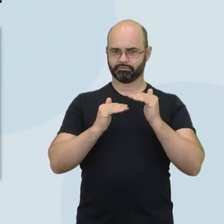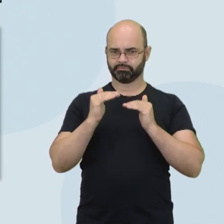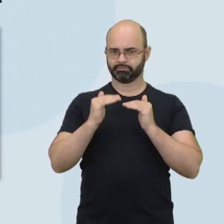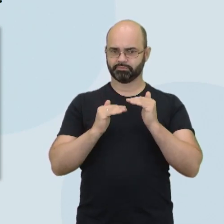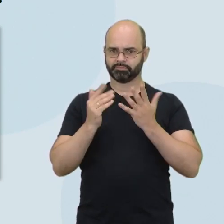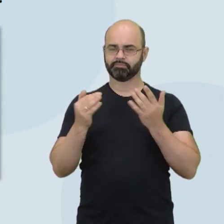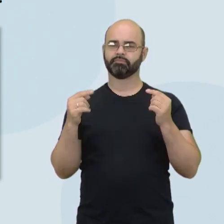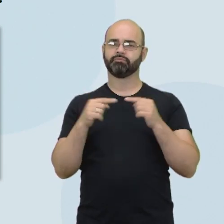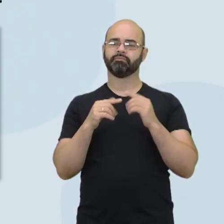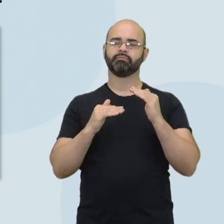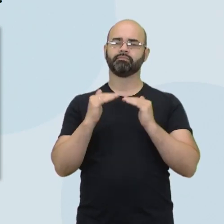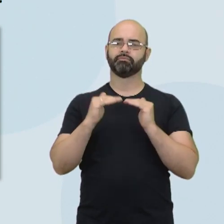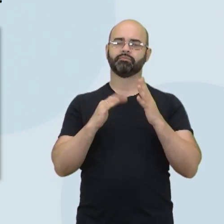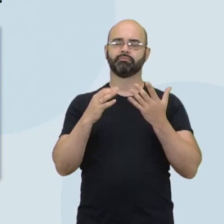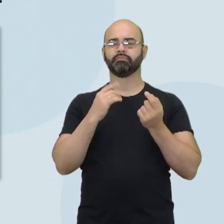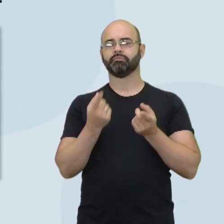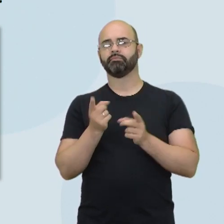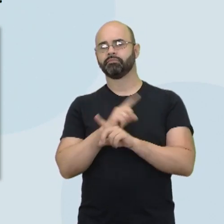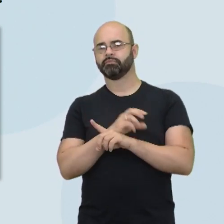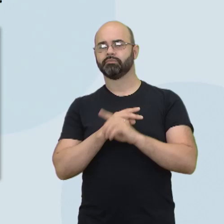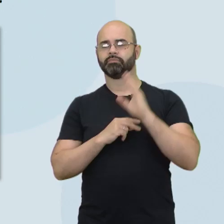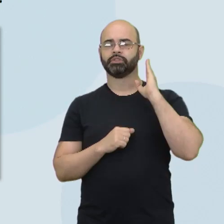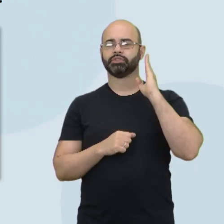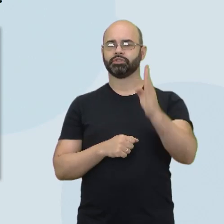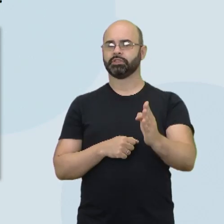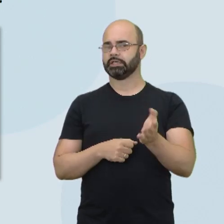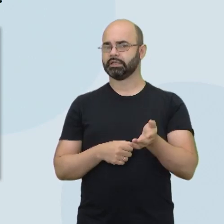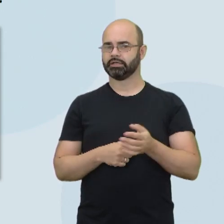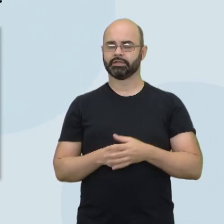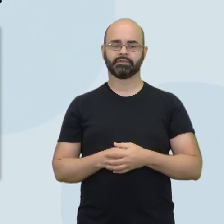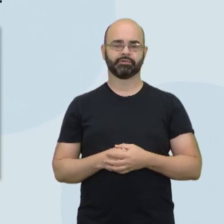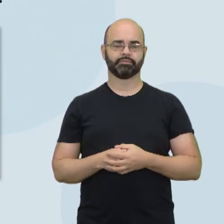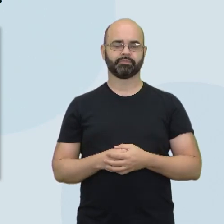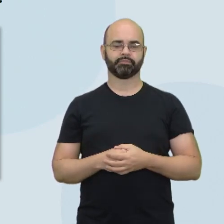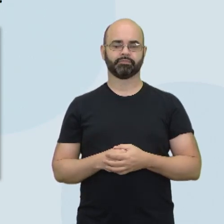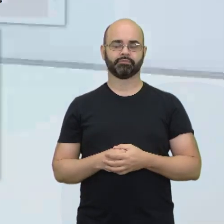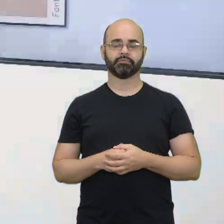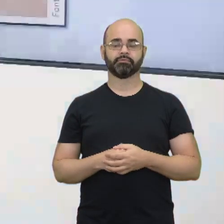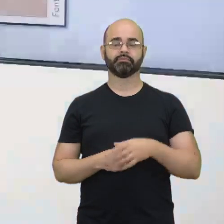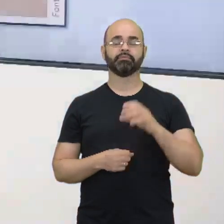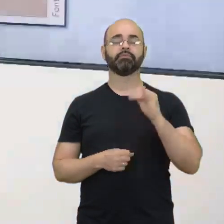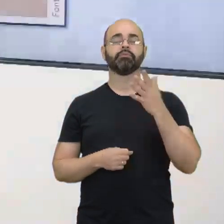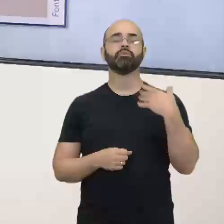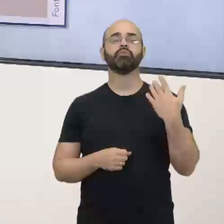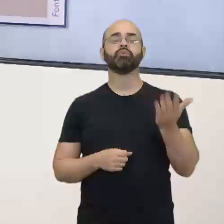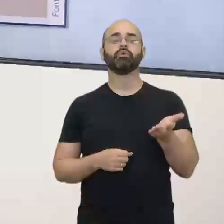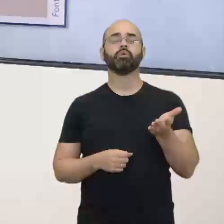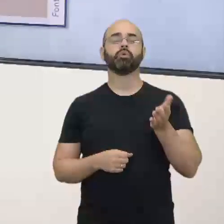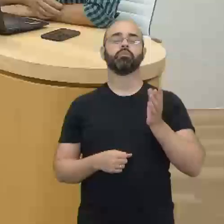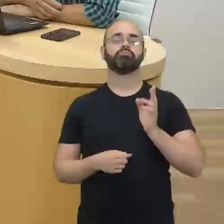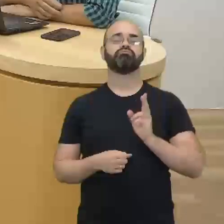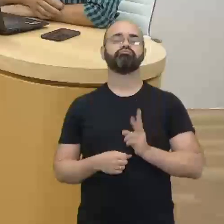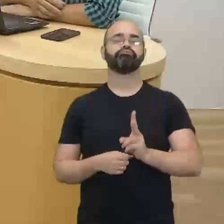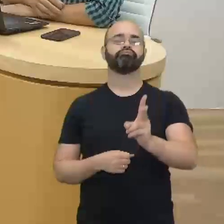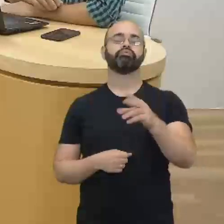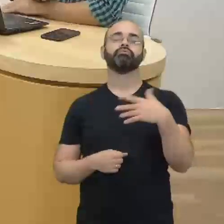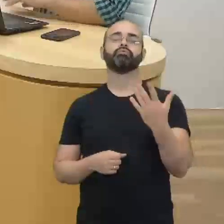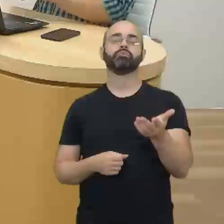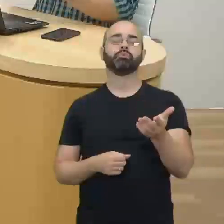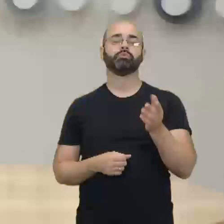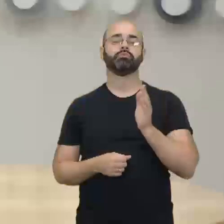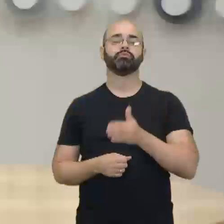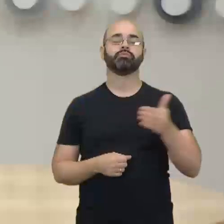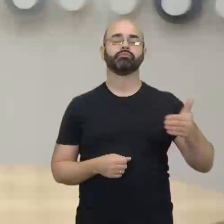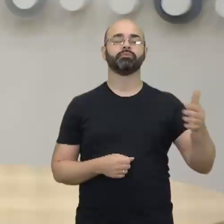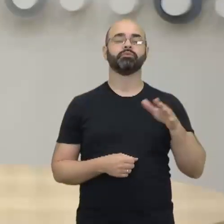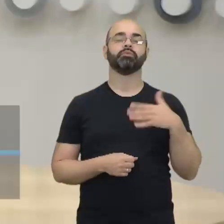é a relação, se é inversa ou se é direta? E se tiver, qual é a constante? Legal. Muito bem, né? Bacana. Ó, a gente já sabe que